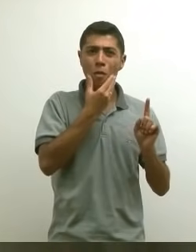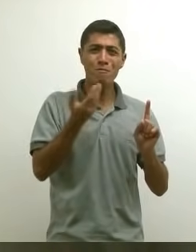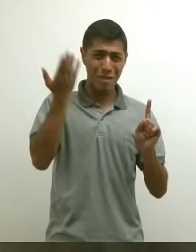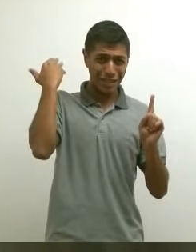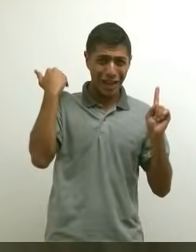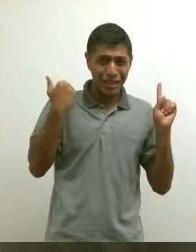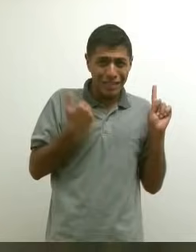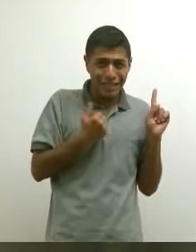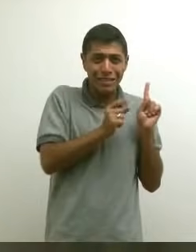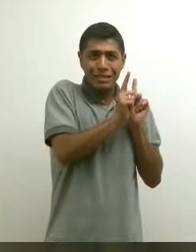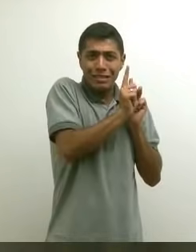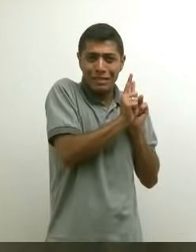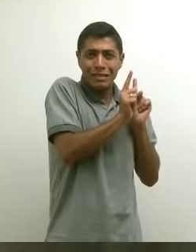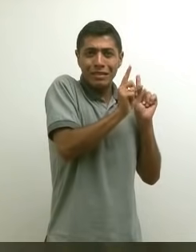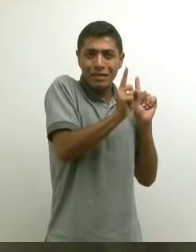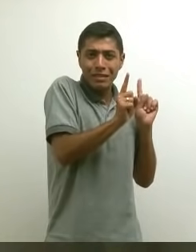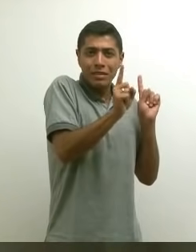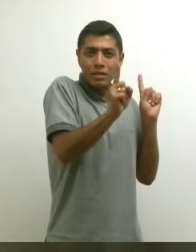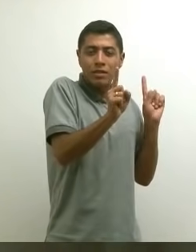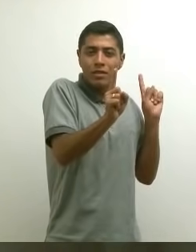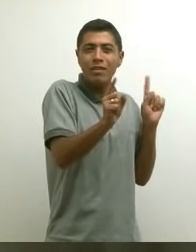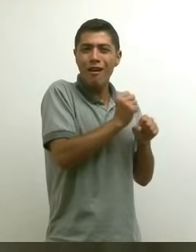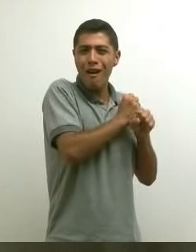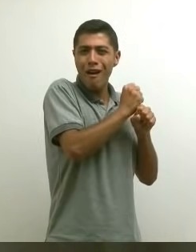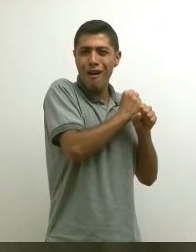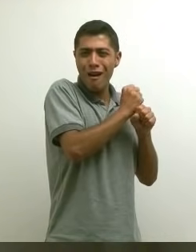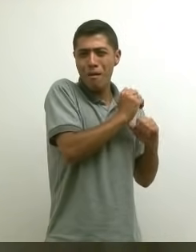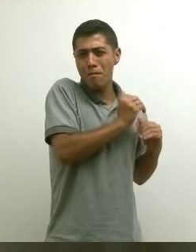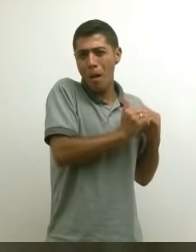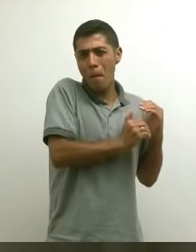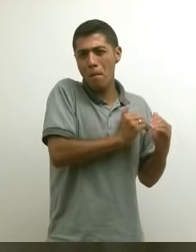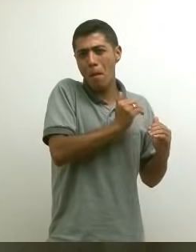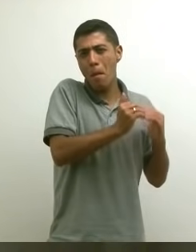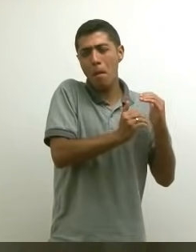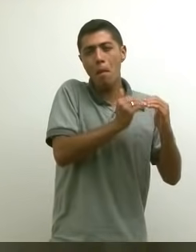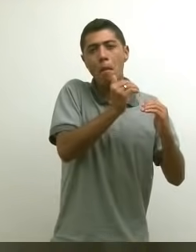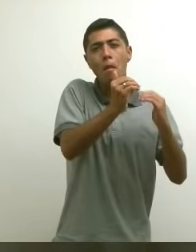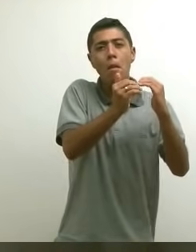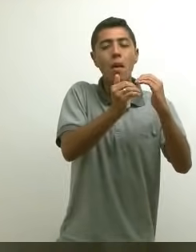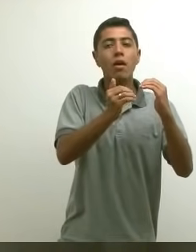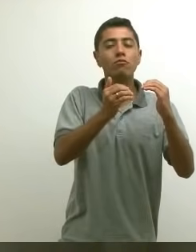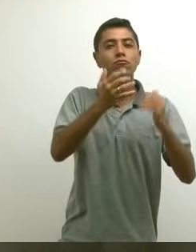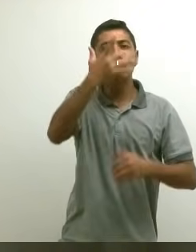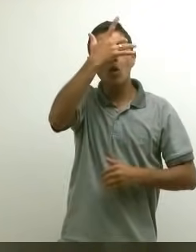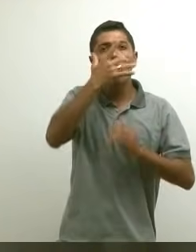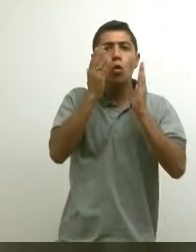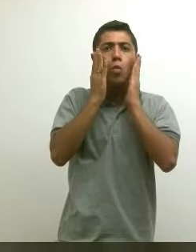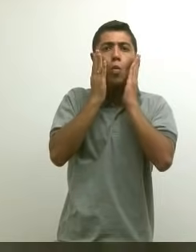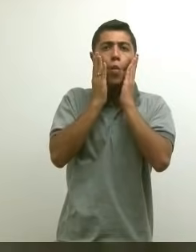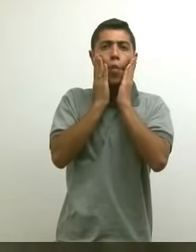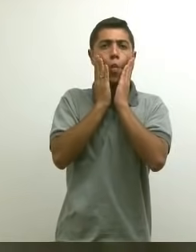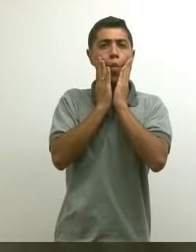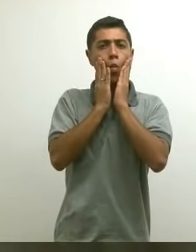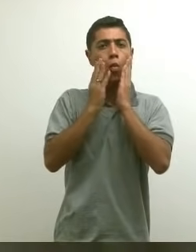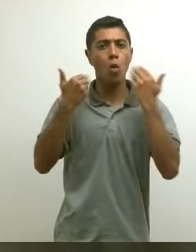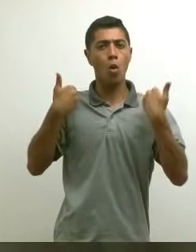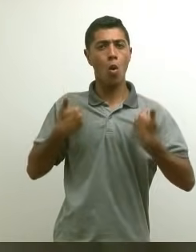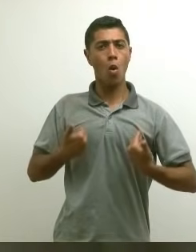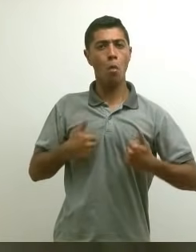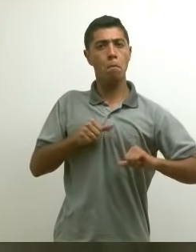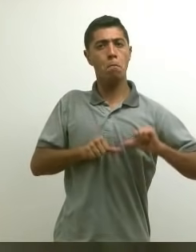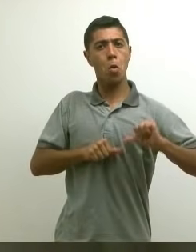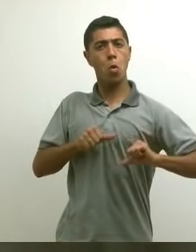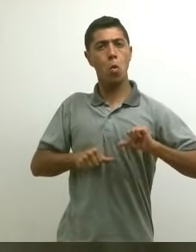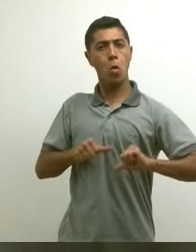para o sisu ou diminuindo ao longo de milhões de anos mas o crânio aumentando o que tem isso a ver com a infância